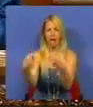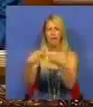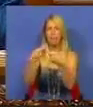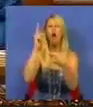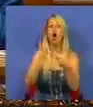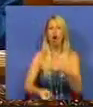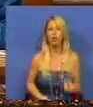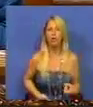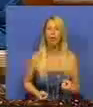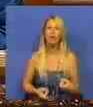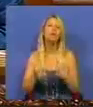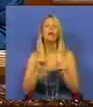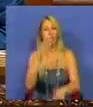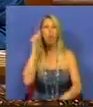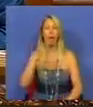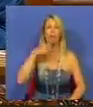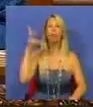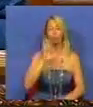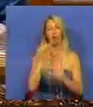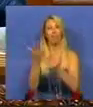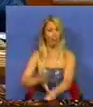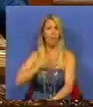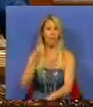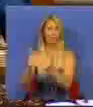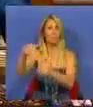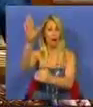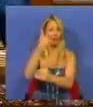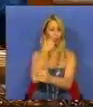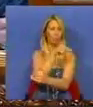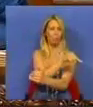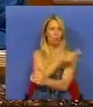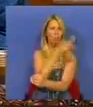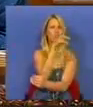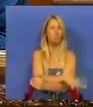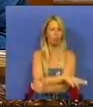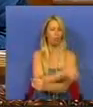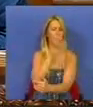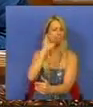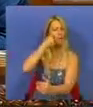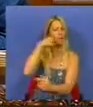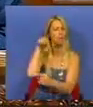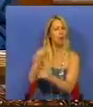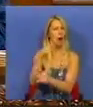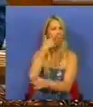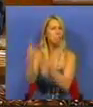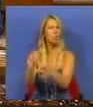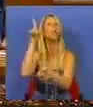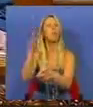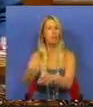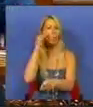Banco de Portugal confia nessa gente, mais razão há para os portugueses desconfiarem dessa gente e do Banco de Portugal.